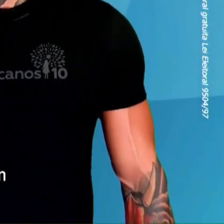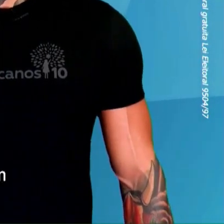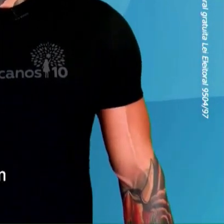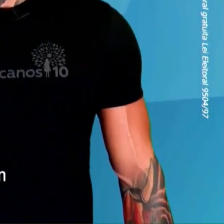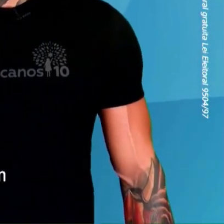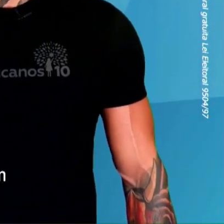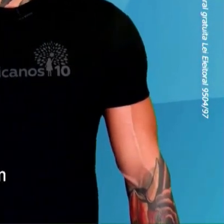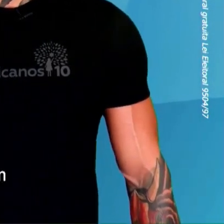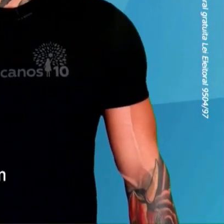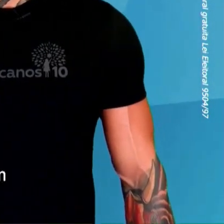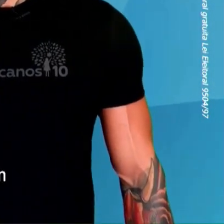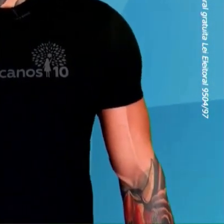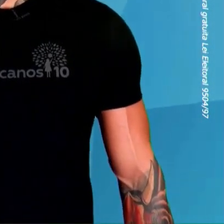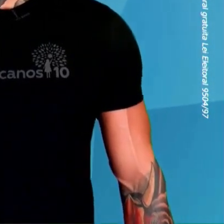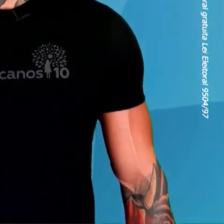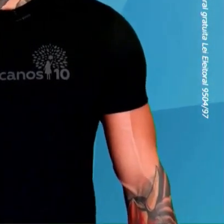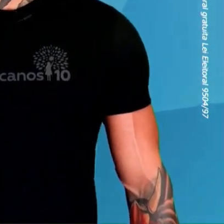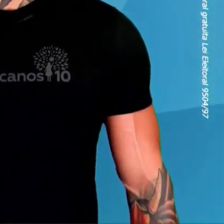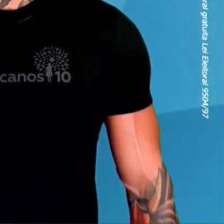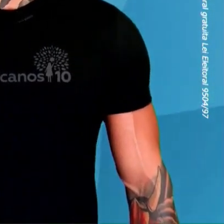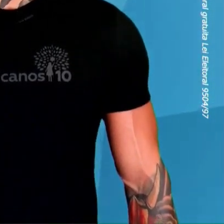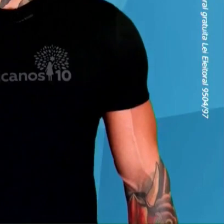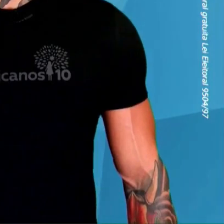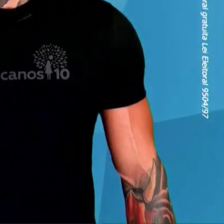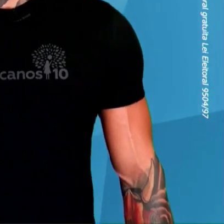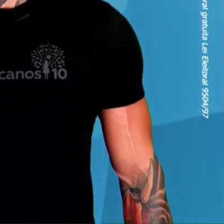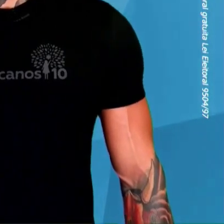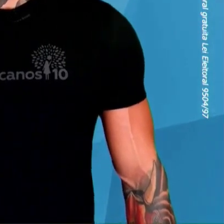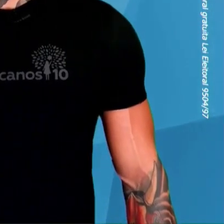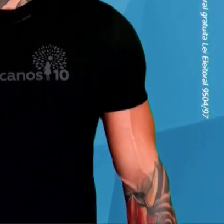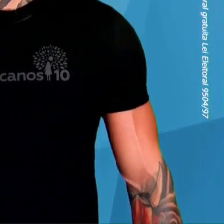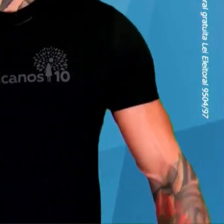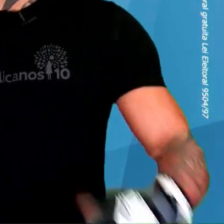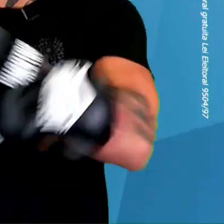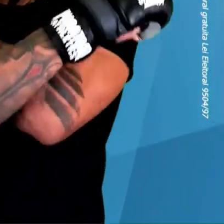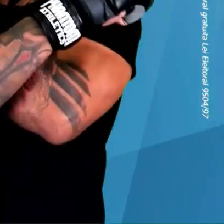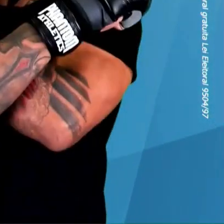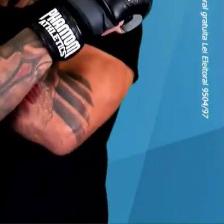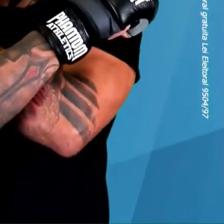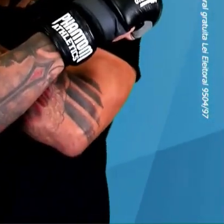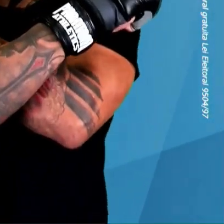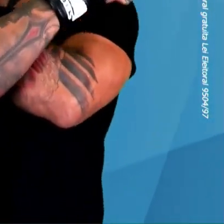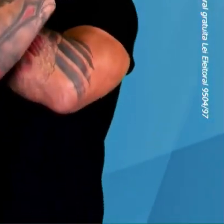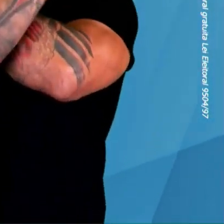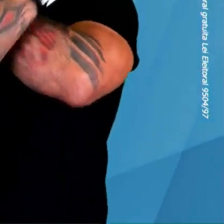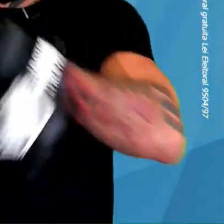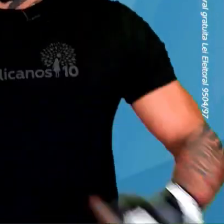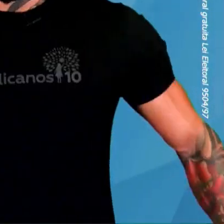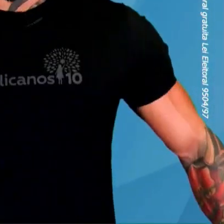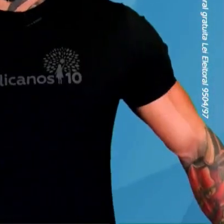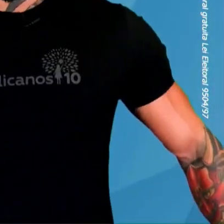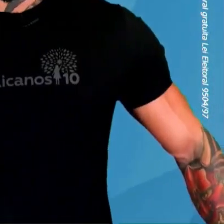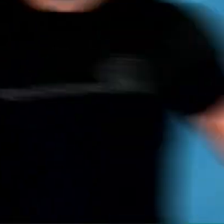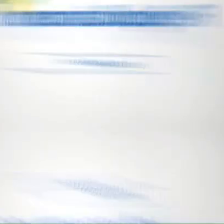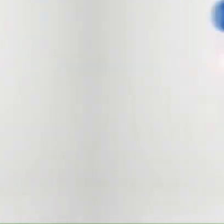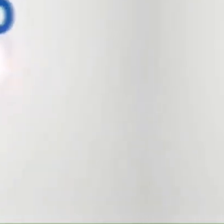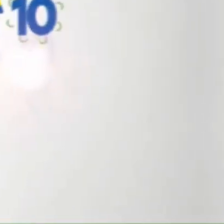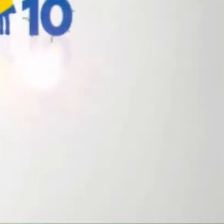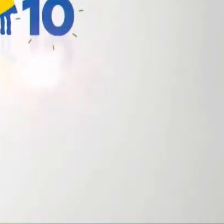deficiência também merecem ser incluídos. Para deputado estadual, vote Godofredo do PP e 10700. Uma vez campeão, sempre campeão.